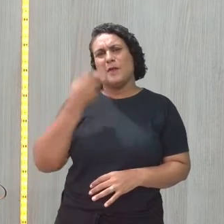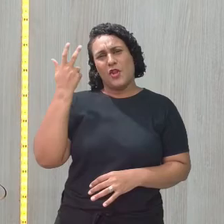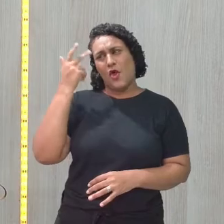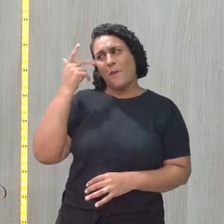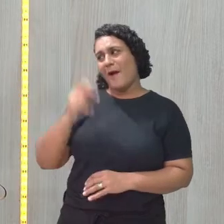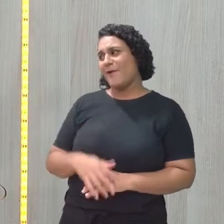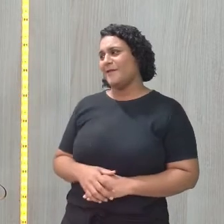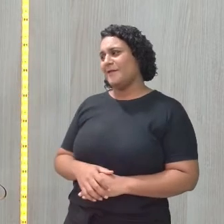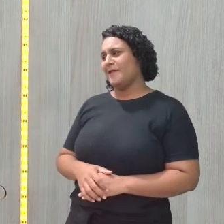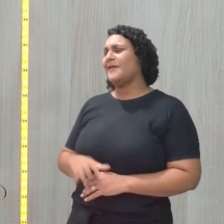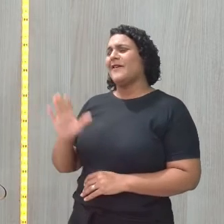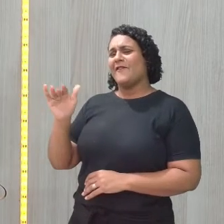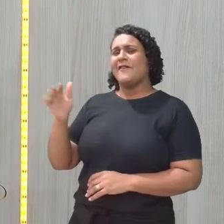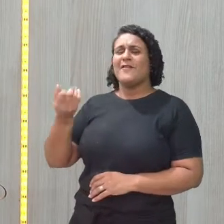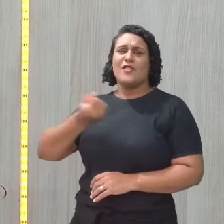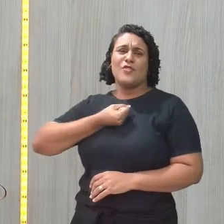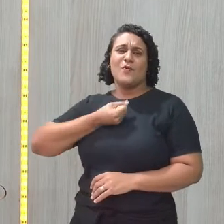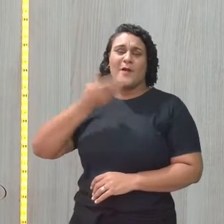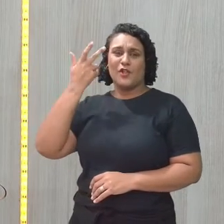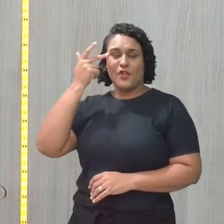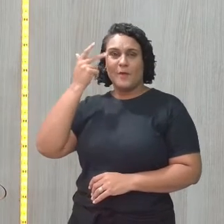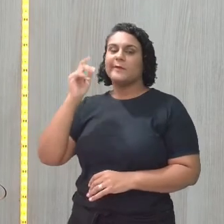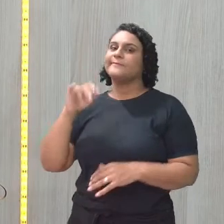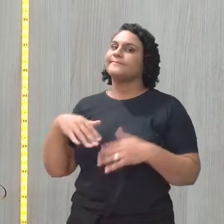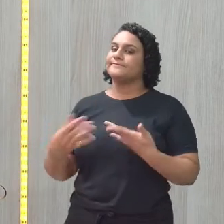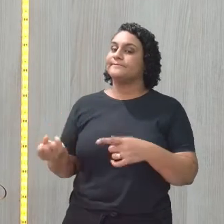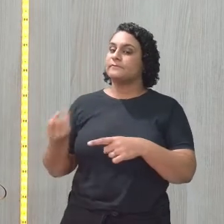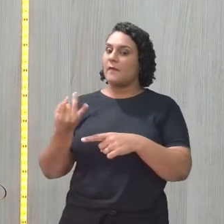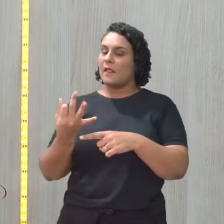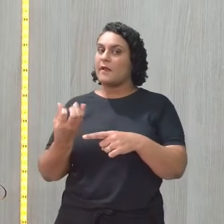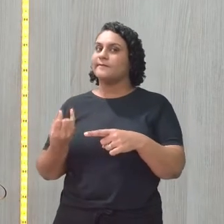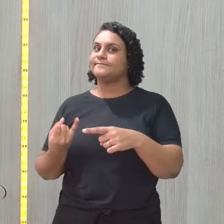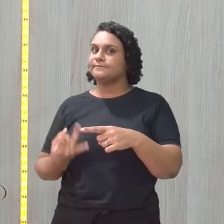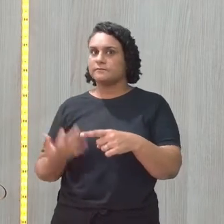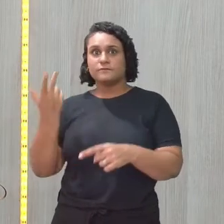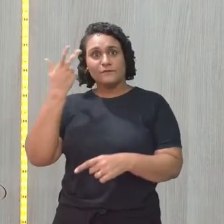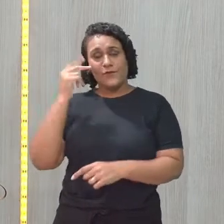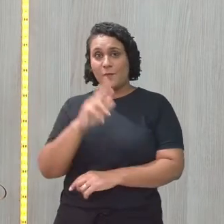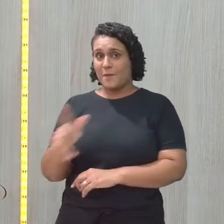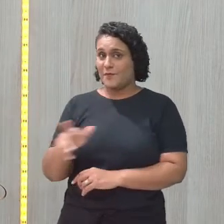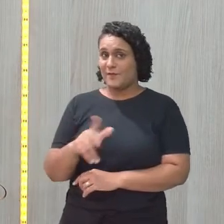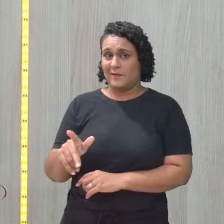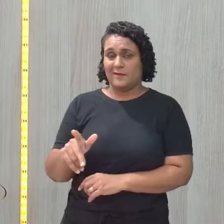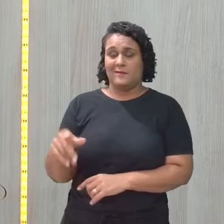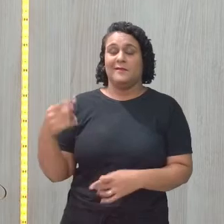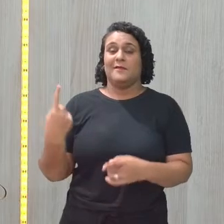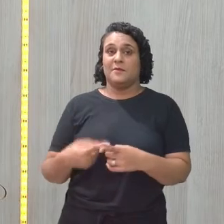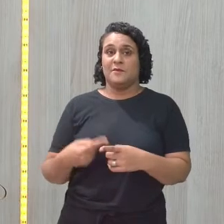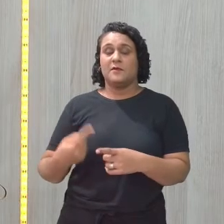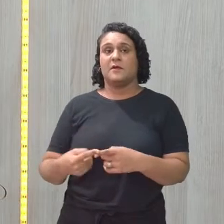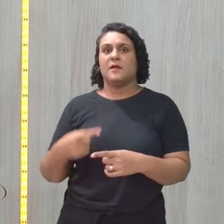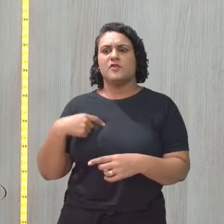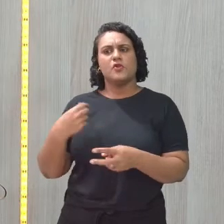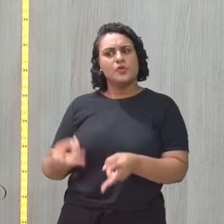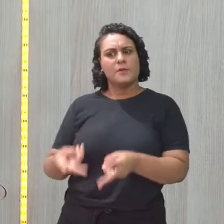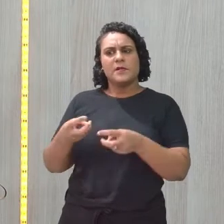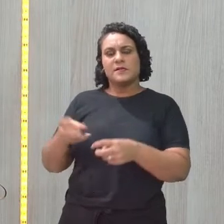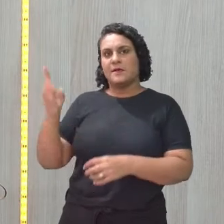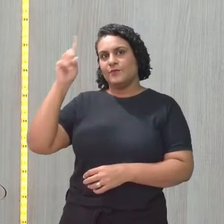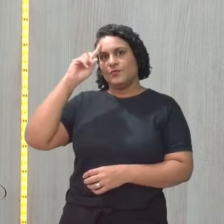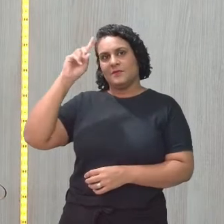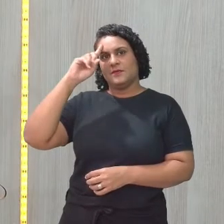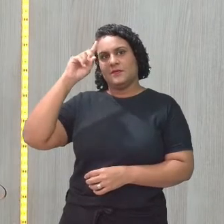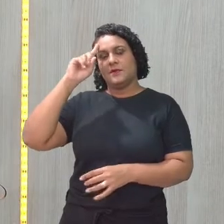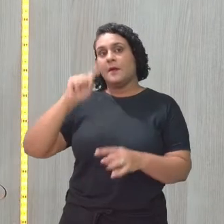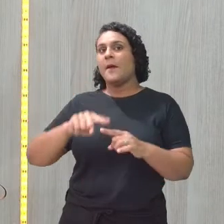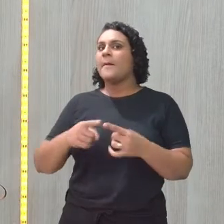Pedro? Professor, faz com o número normal. Ou seja, as frações têm essa anormalidade justamente por isso, porque a gente não enxerga no dia a dia.